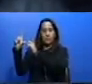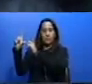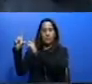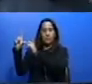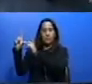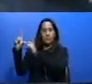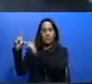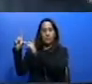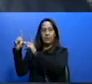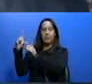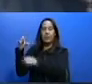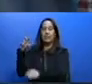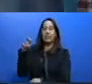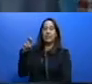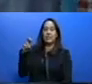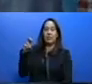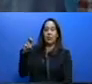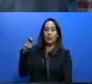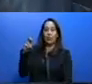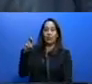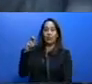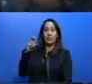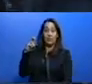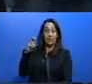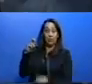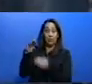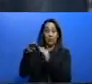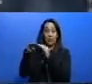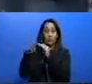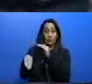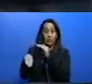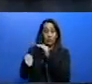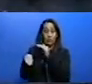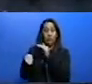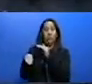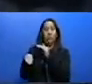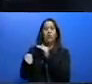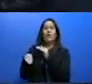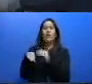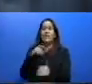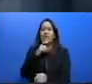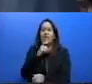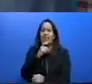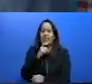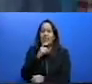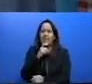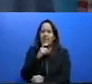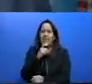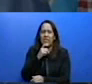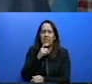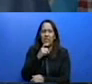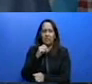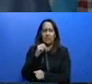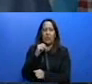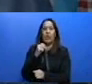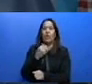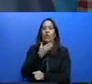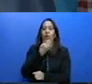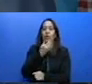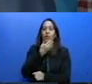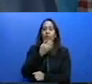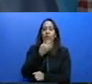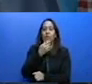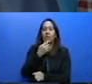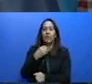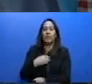Ó, 5 graus. 5 graus é uma temperatura muito fria. E o menino está usando